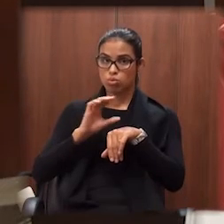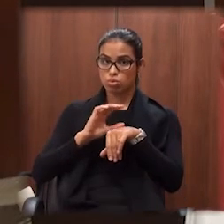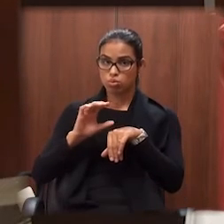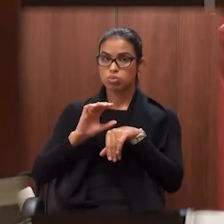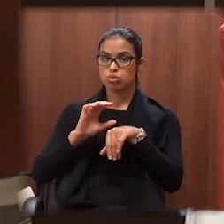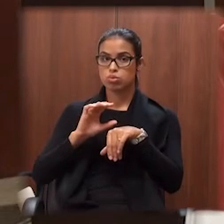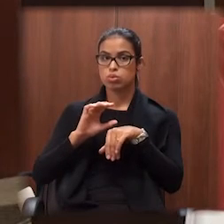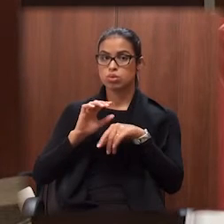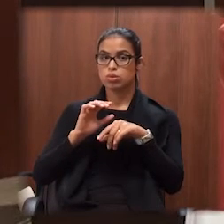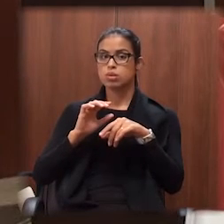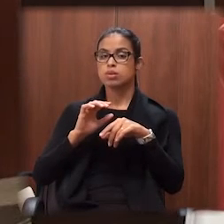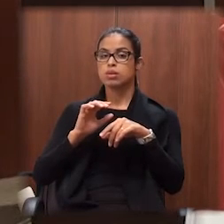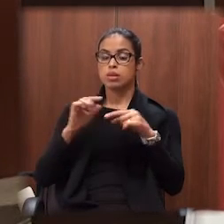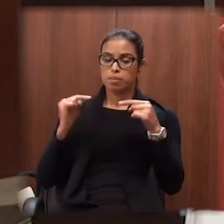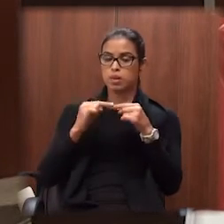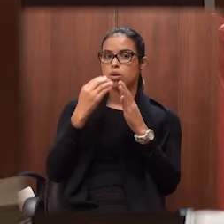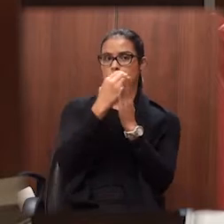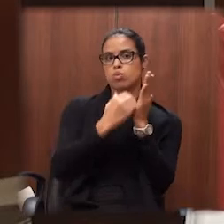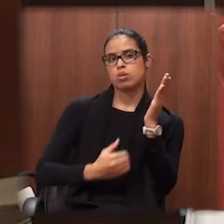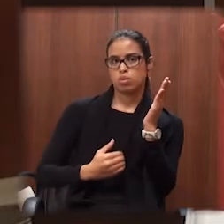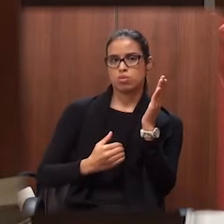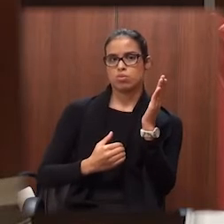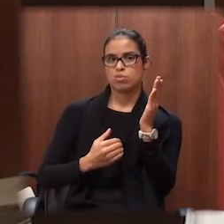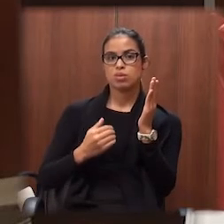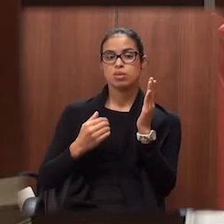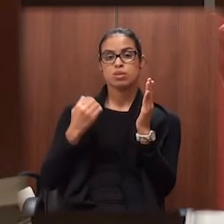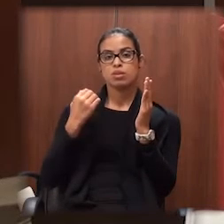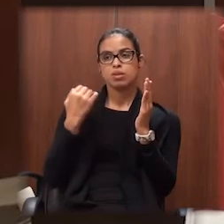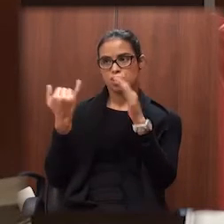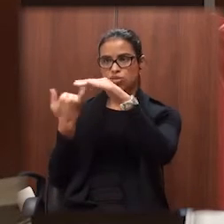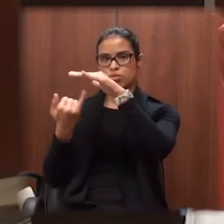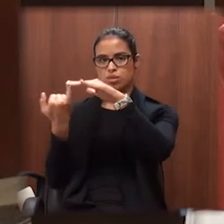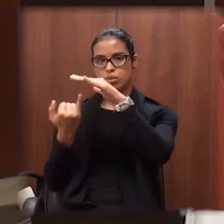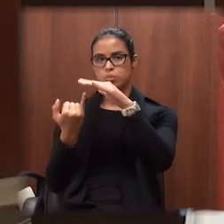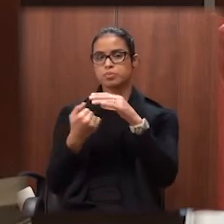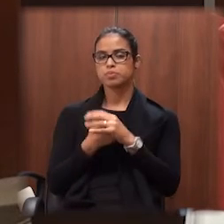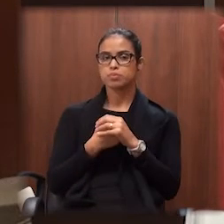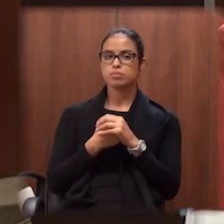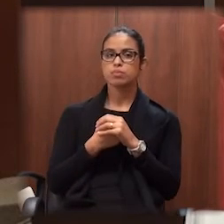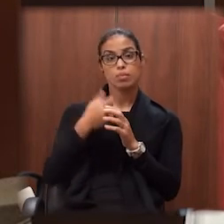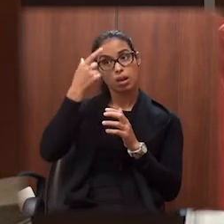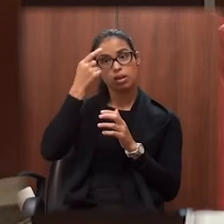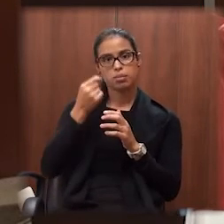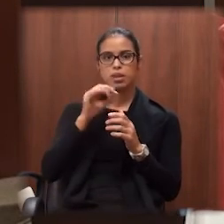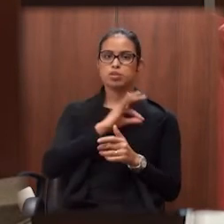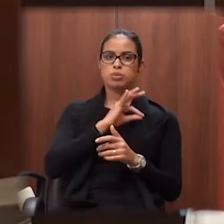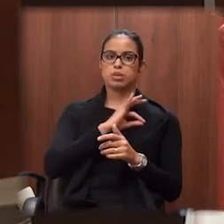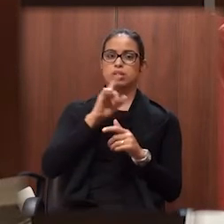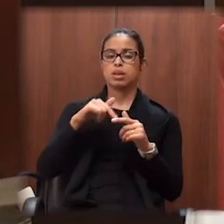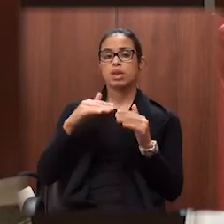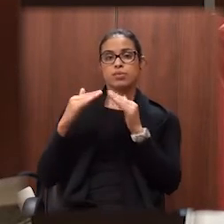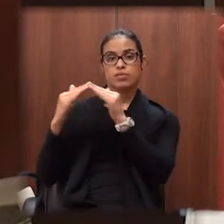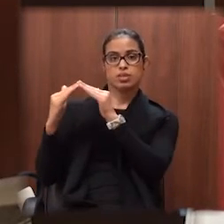ao currículo da instituição. Eu mesma, a Academia de Polícia é nossa vizinha